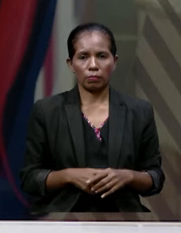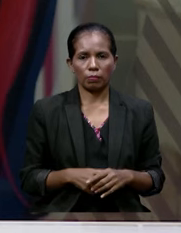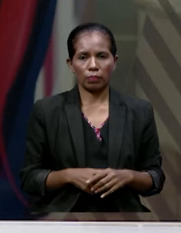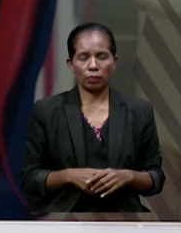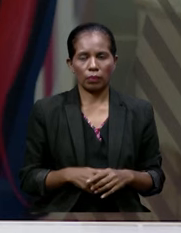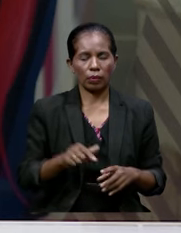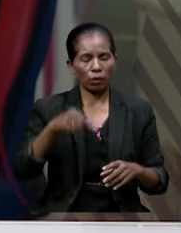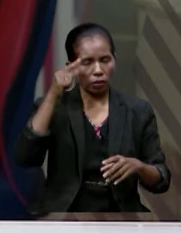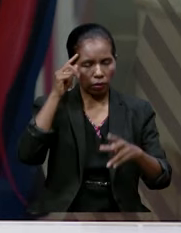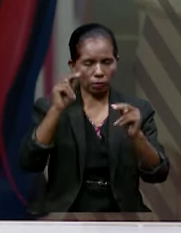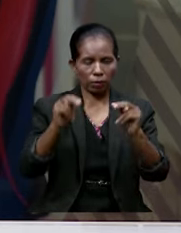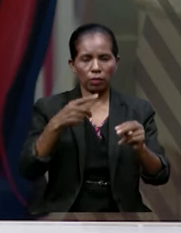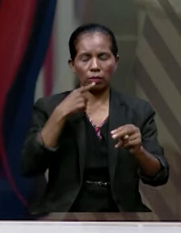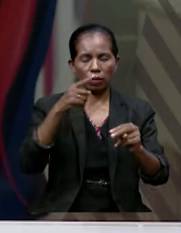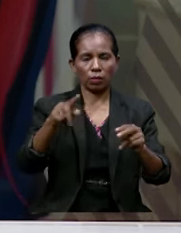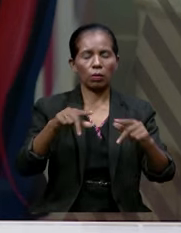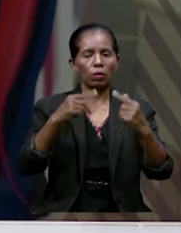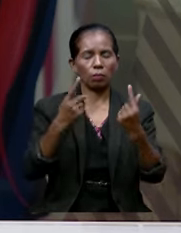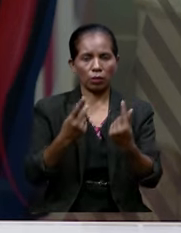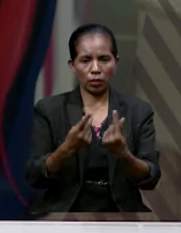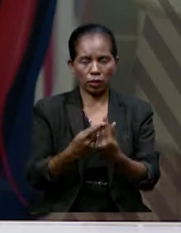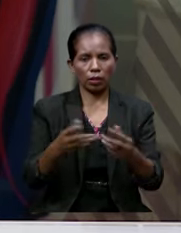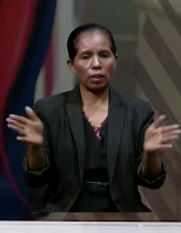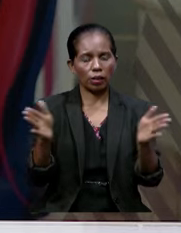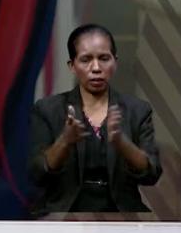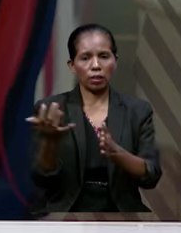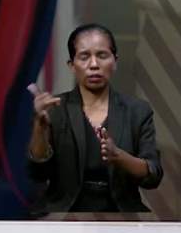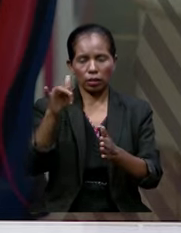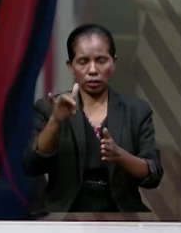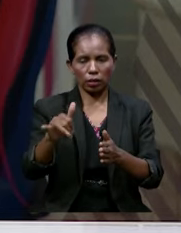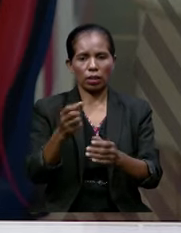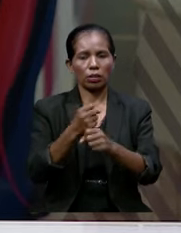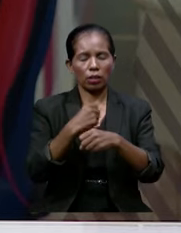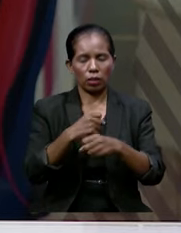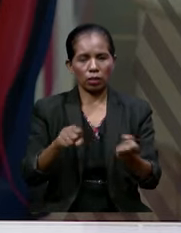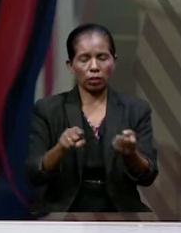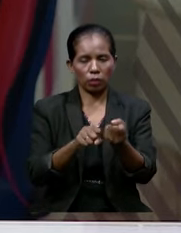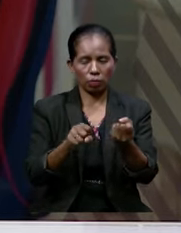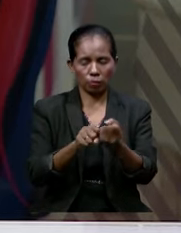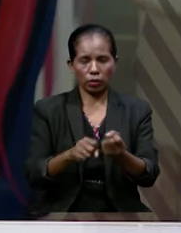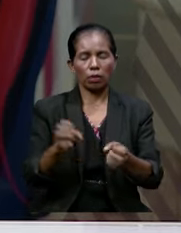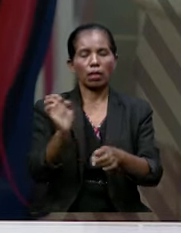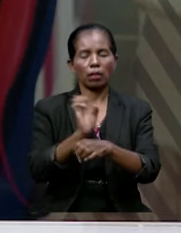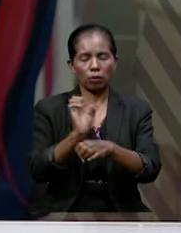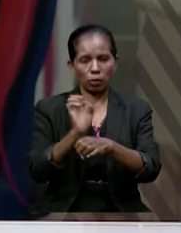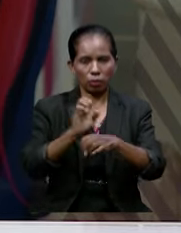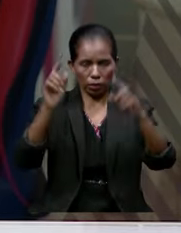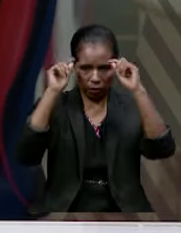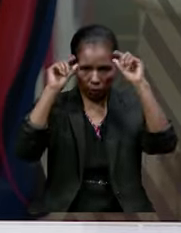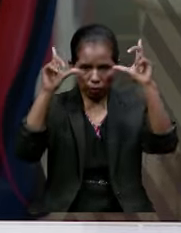Governo precisa encorajar o setor micro-pequena, não média empresa, onde ele contribui ao crescimento da economia Timor-Leste.